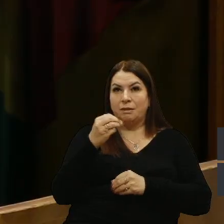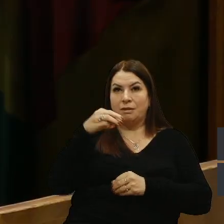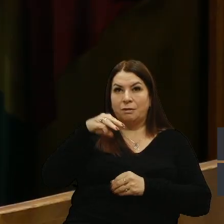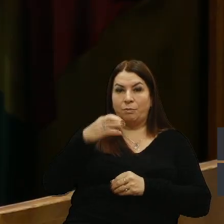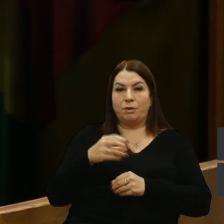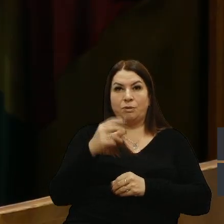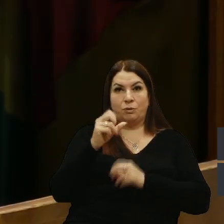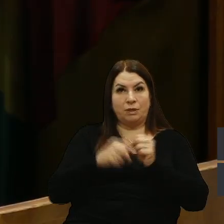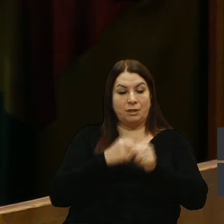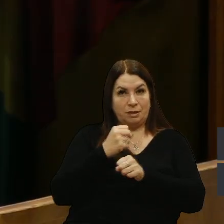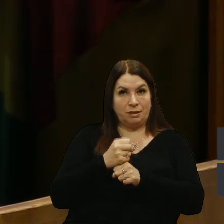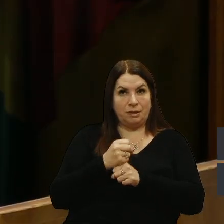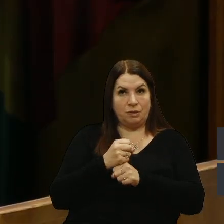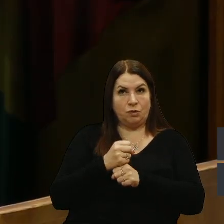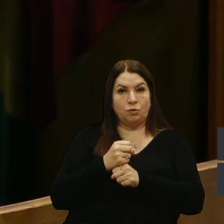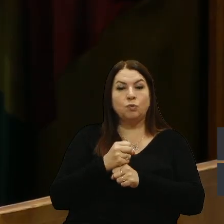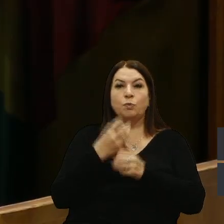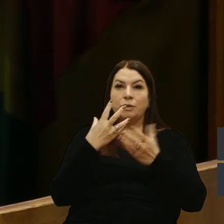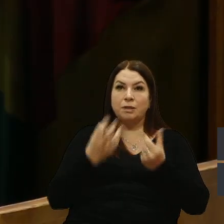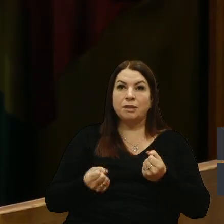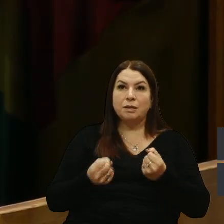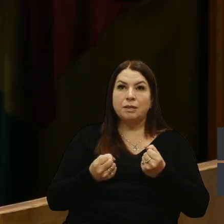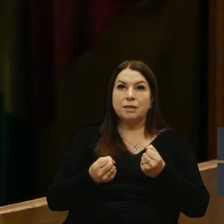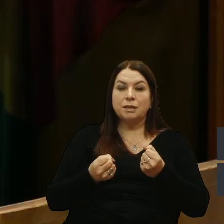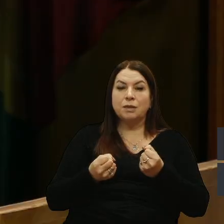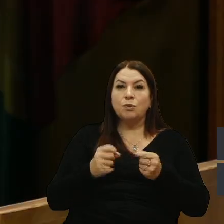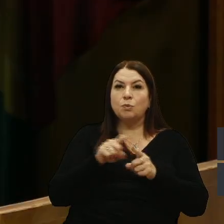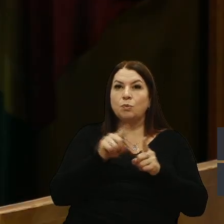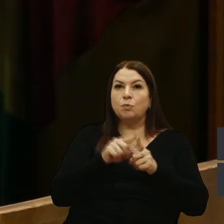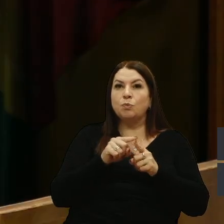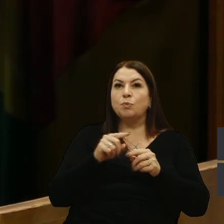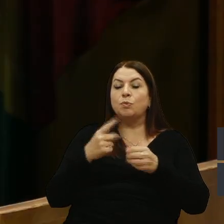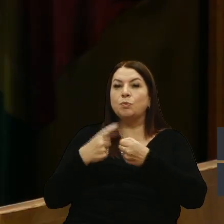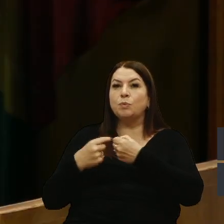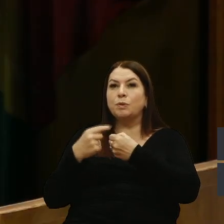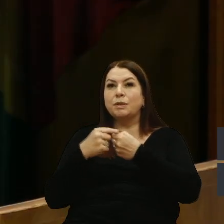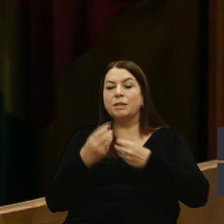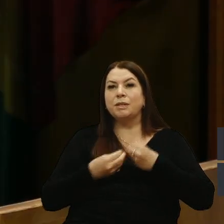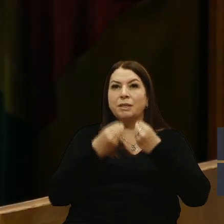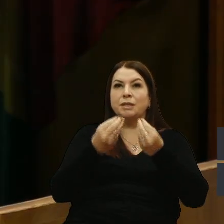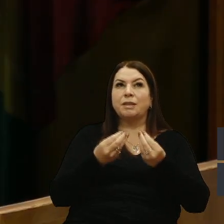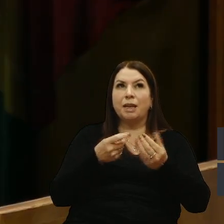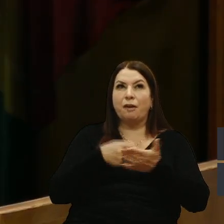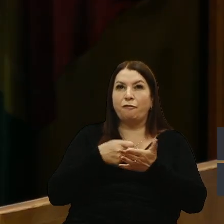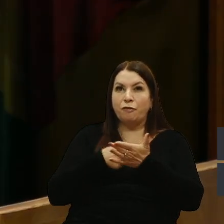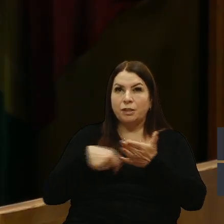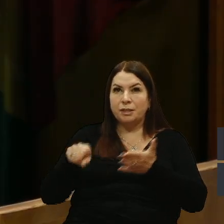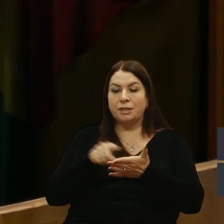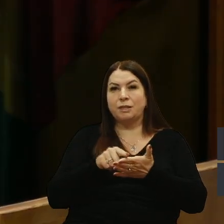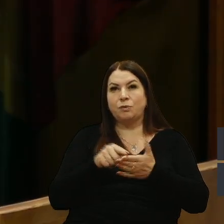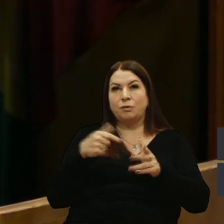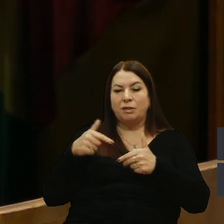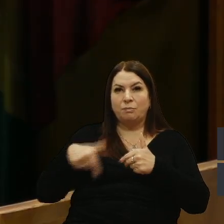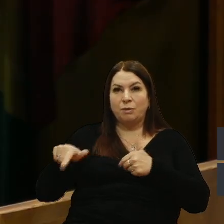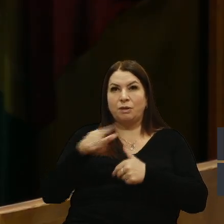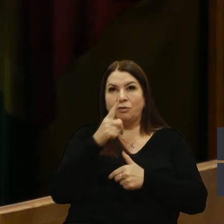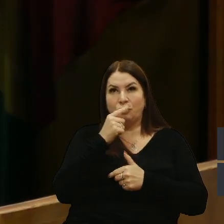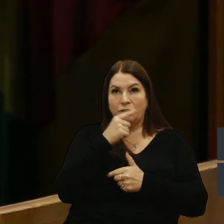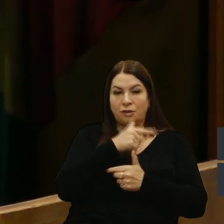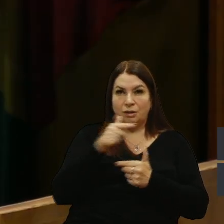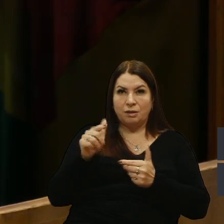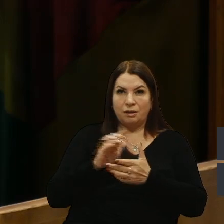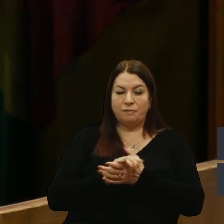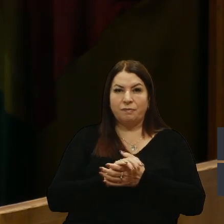março deste ano, com adesão compulsória dos municípios à entrega forçada dos serviços de água